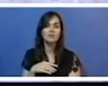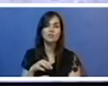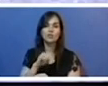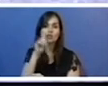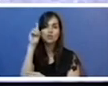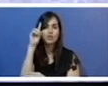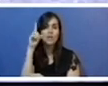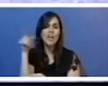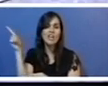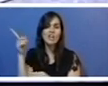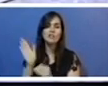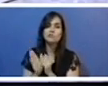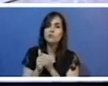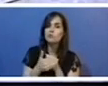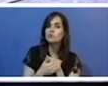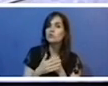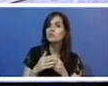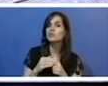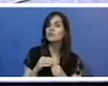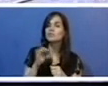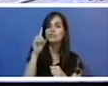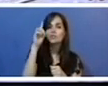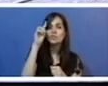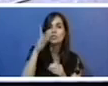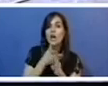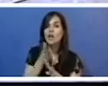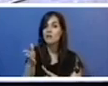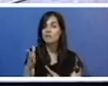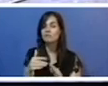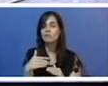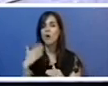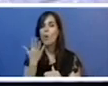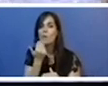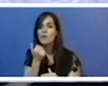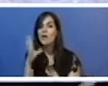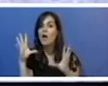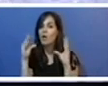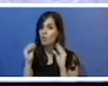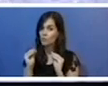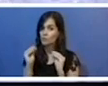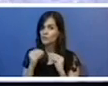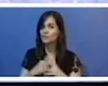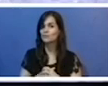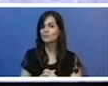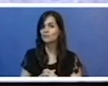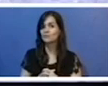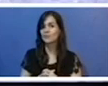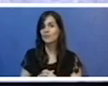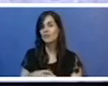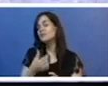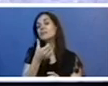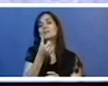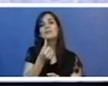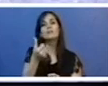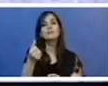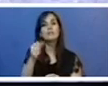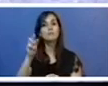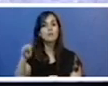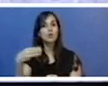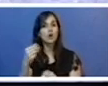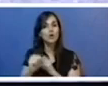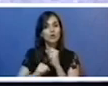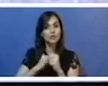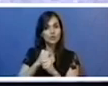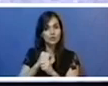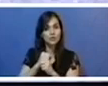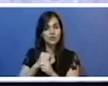hábito diurno. Então esse hábito noturno vem para poder fugir desses animais. E há cerca de 66 milhões de anos